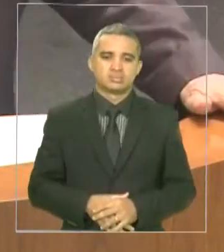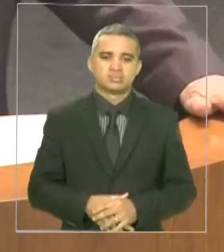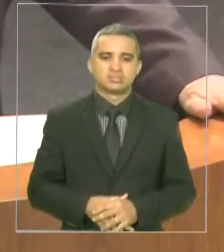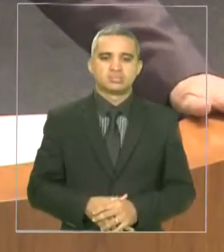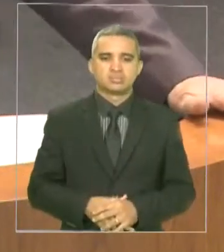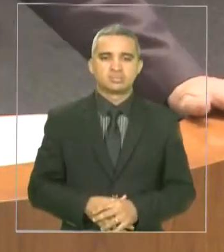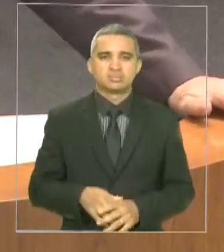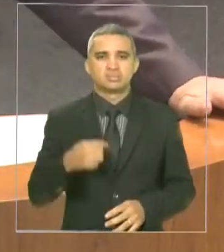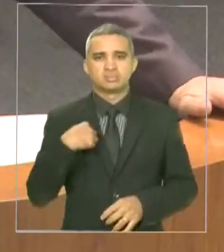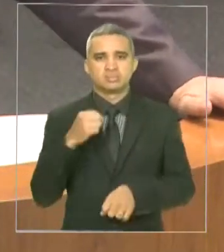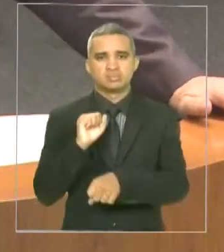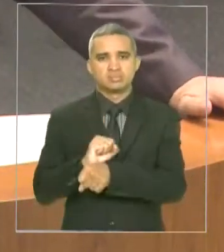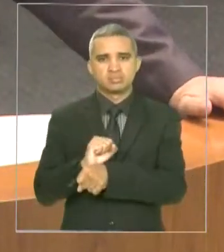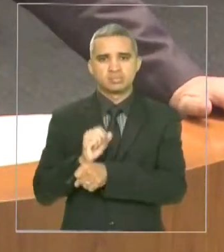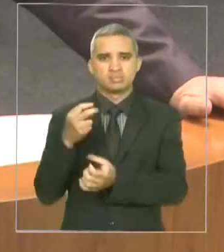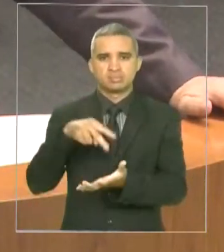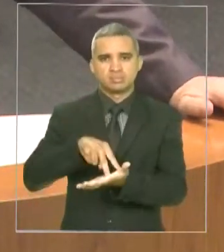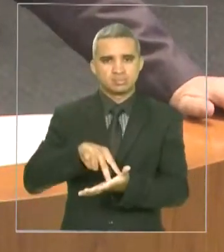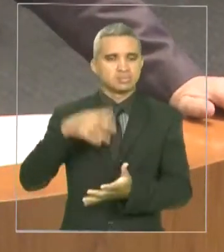da tribuna desta casa,